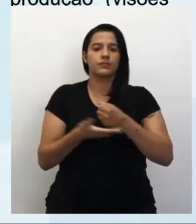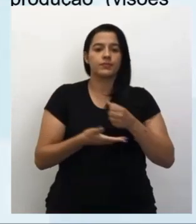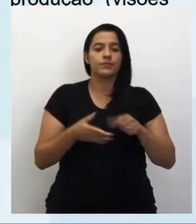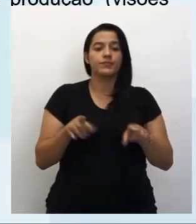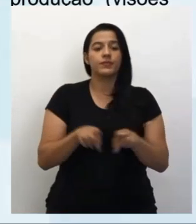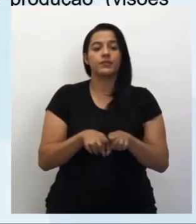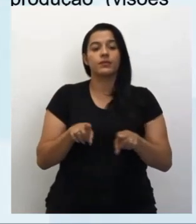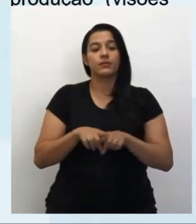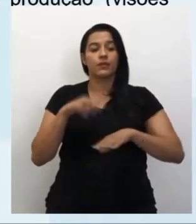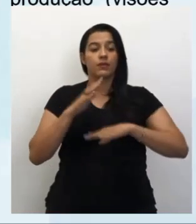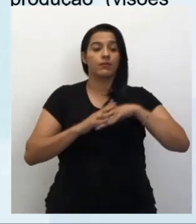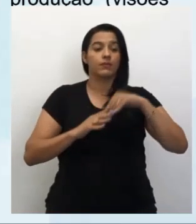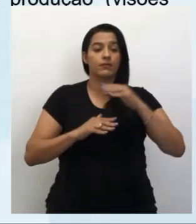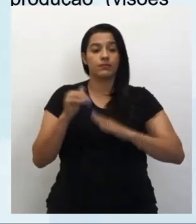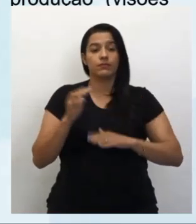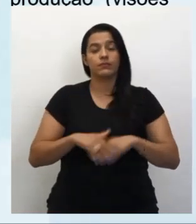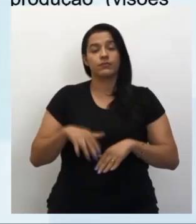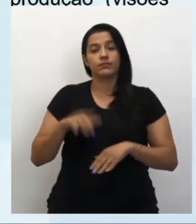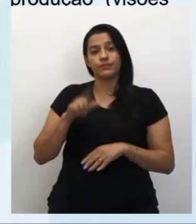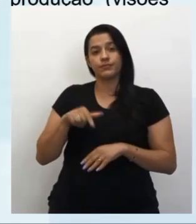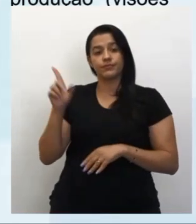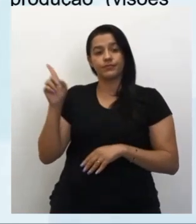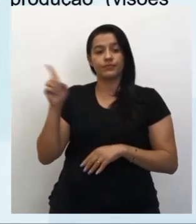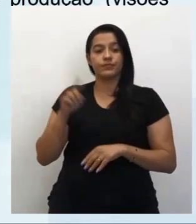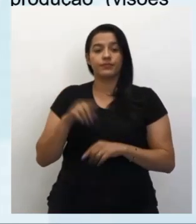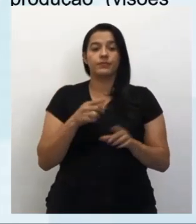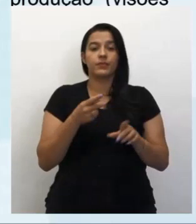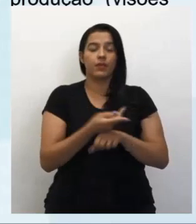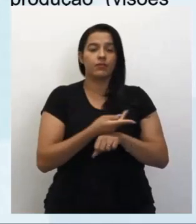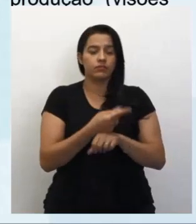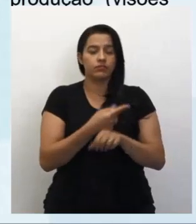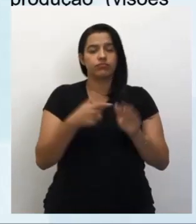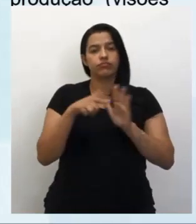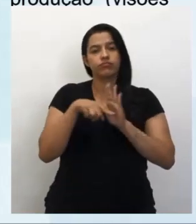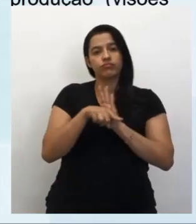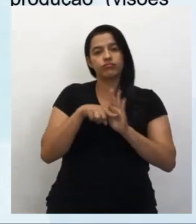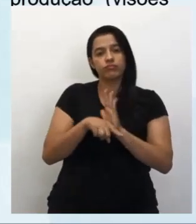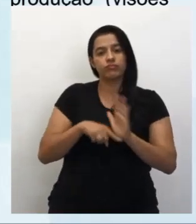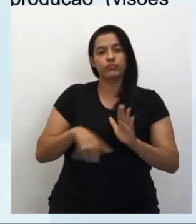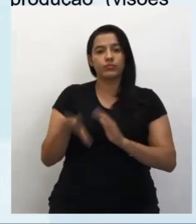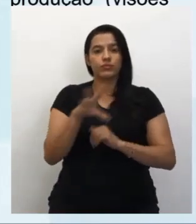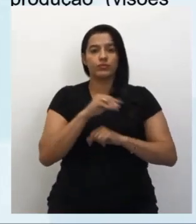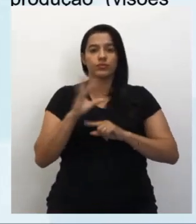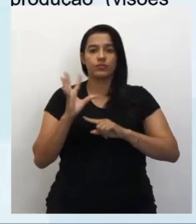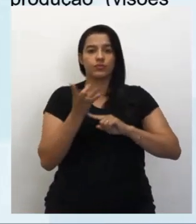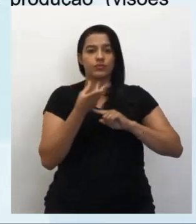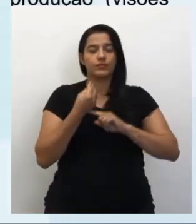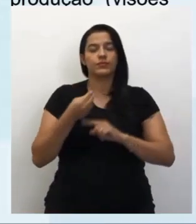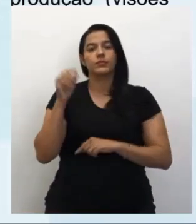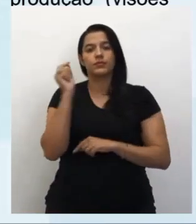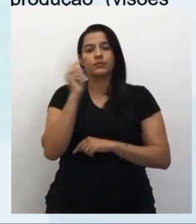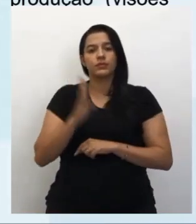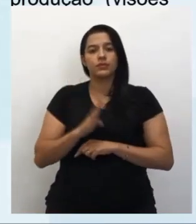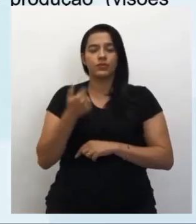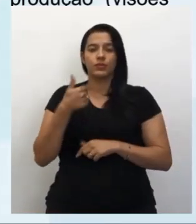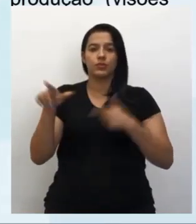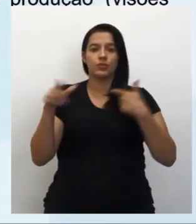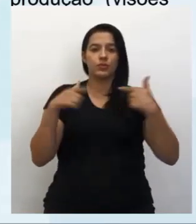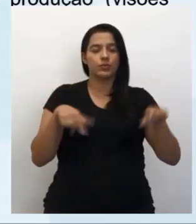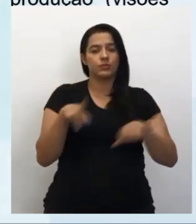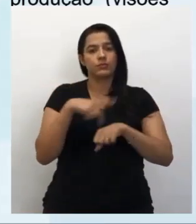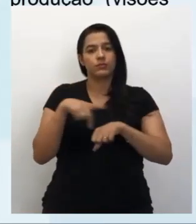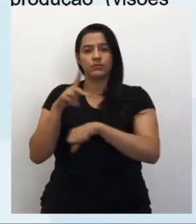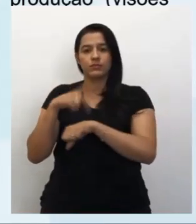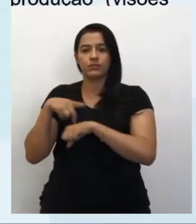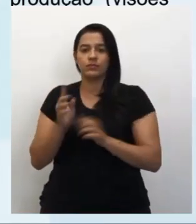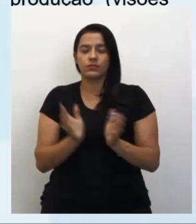a habilidade analisar obras significativas das literaturas brasileiras e de outros países e povos, em especial